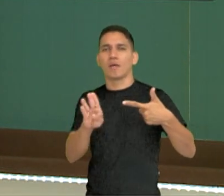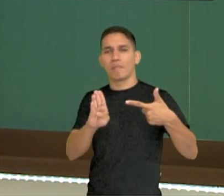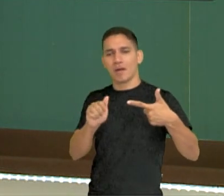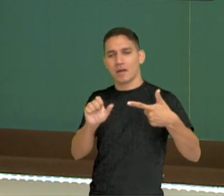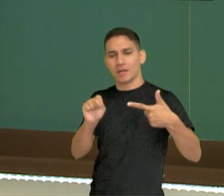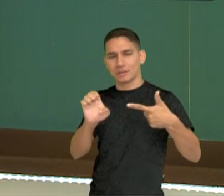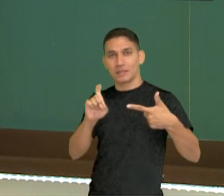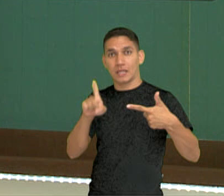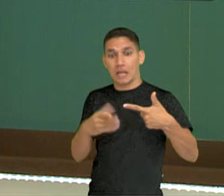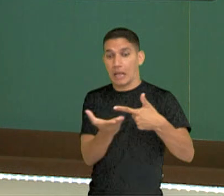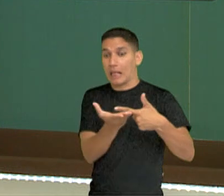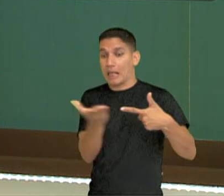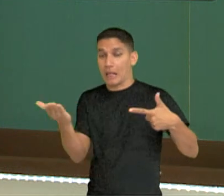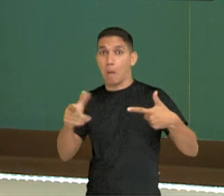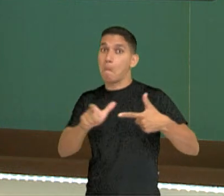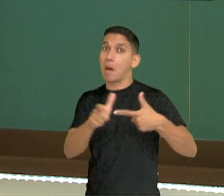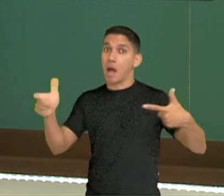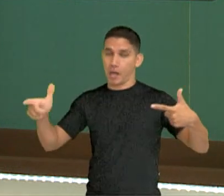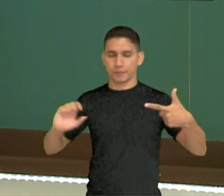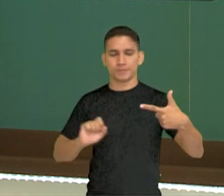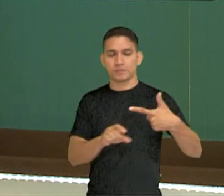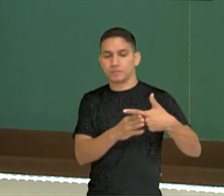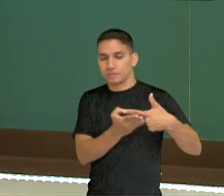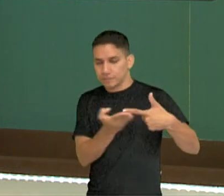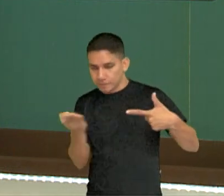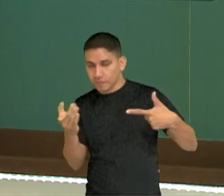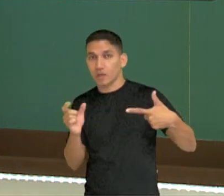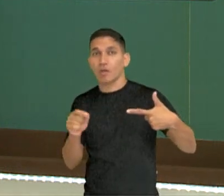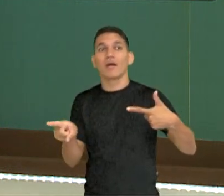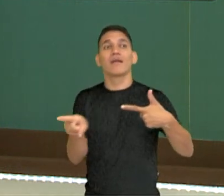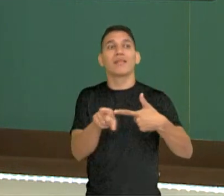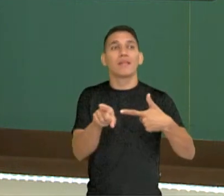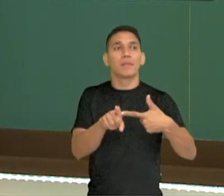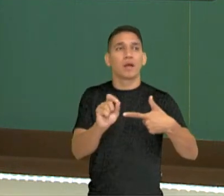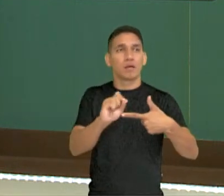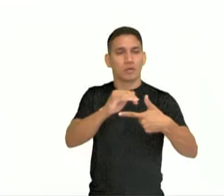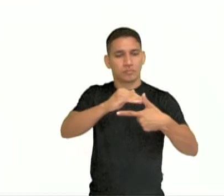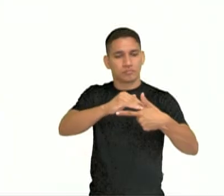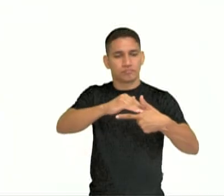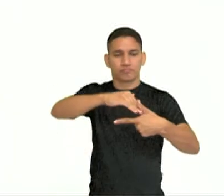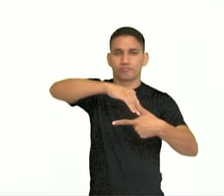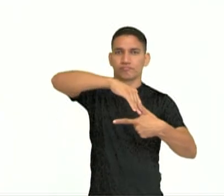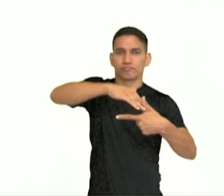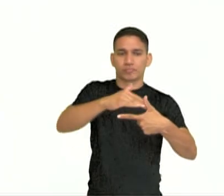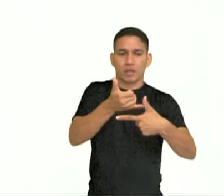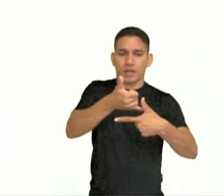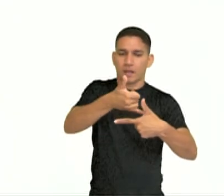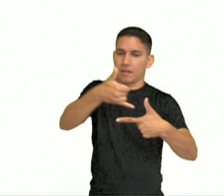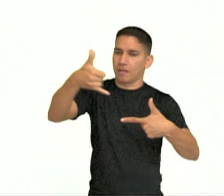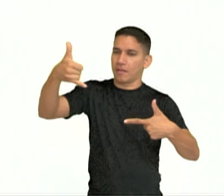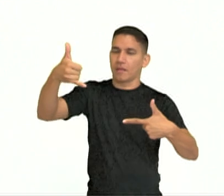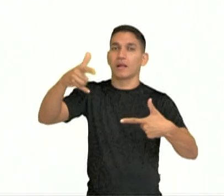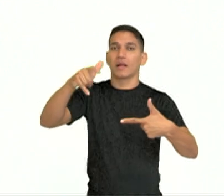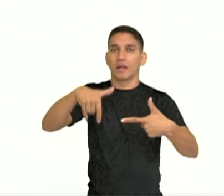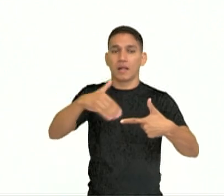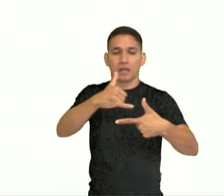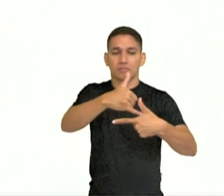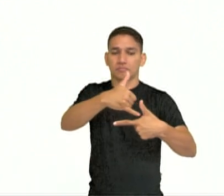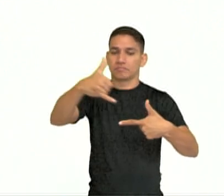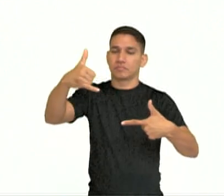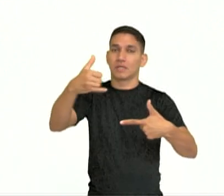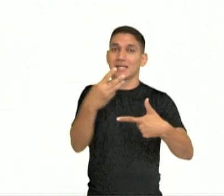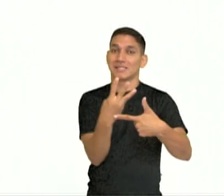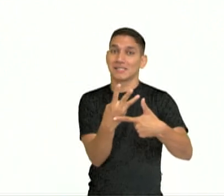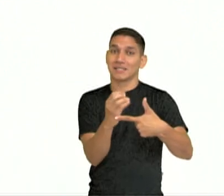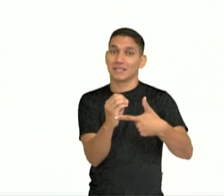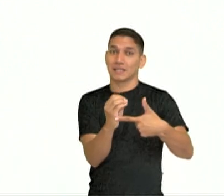é o maior lado desse retângulo, e temos o ângulo da diagonal que é formado com essa base, que é o ângulo de